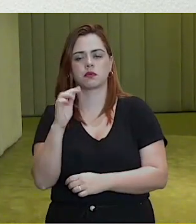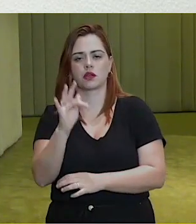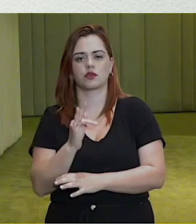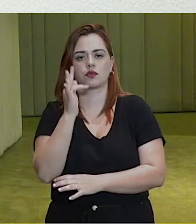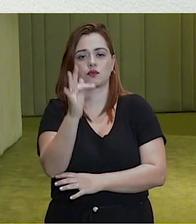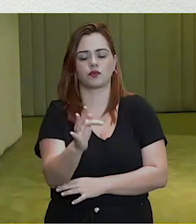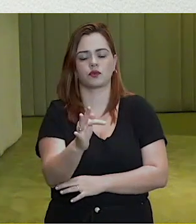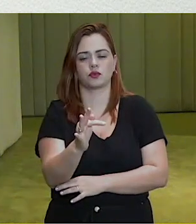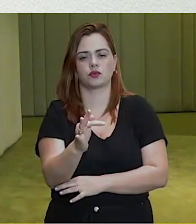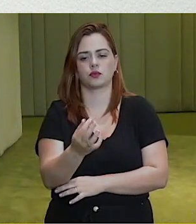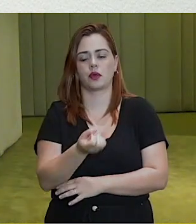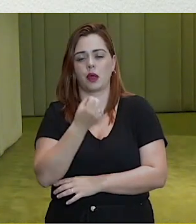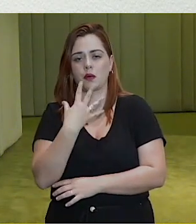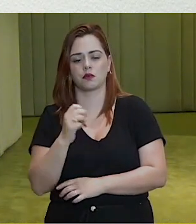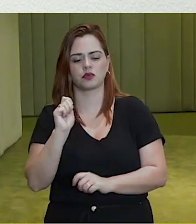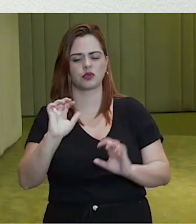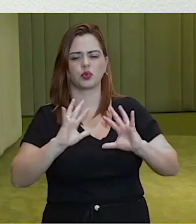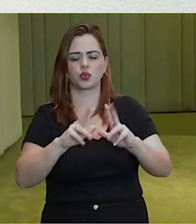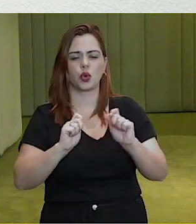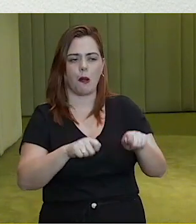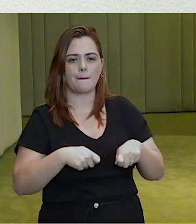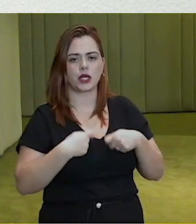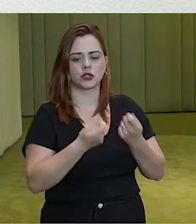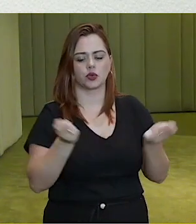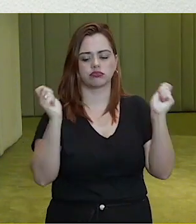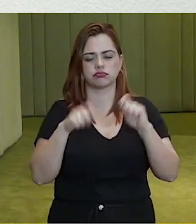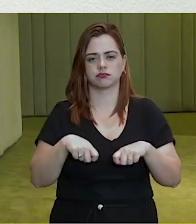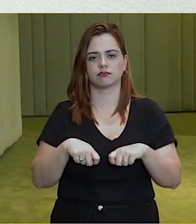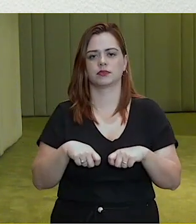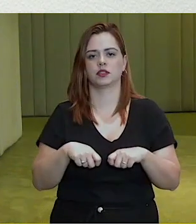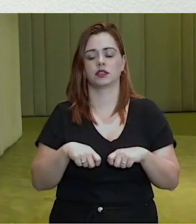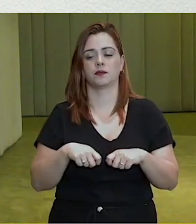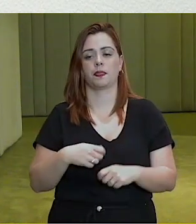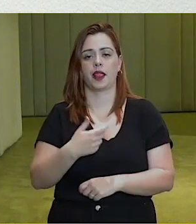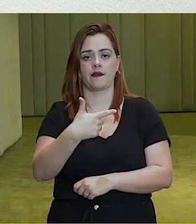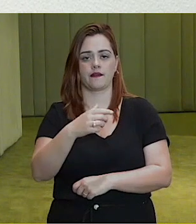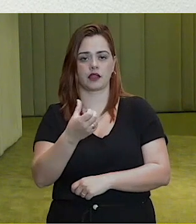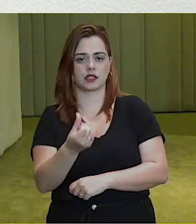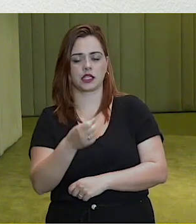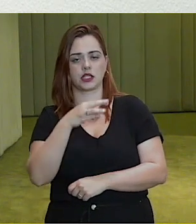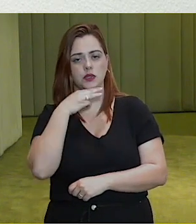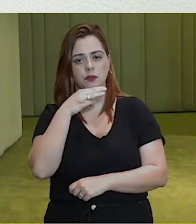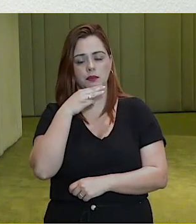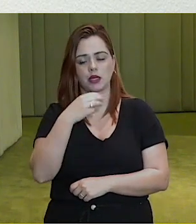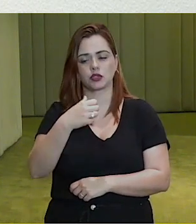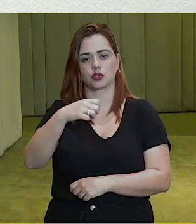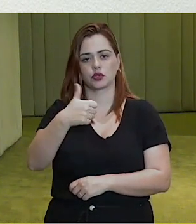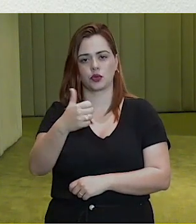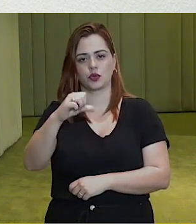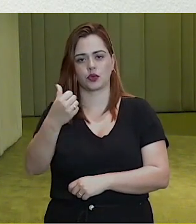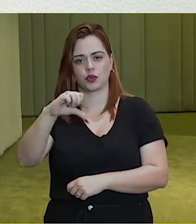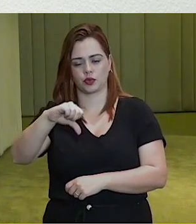plena concretização do seu potencial. Em 26 de março de 1991, quando,